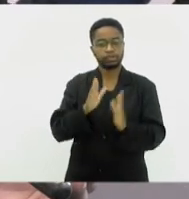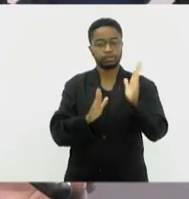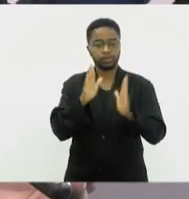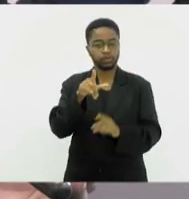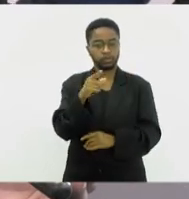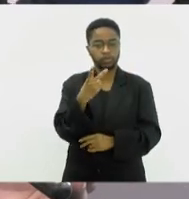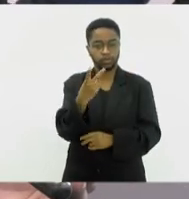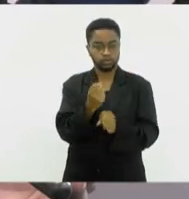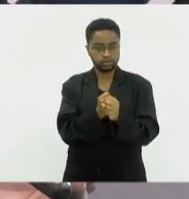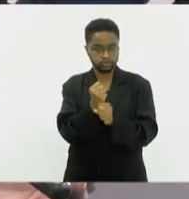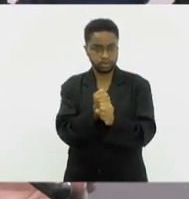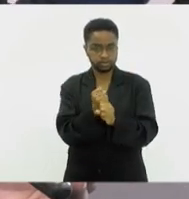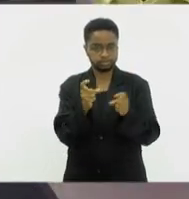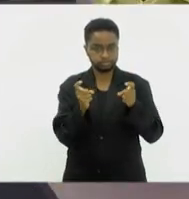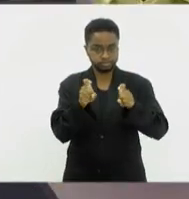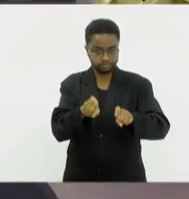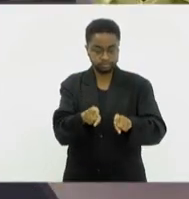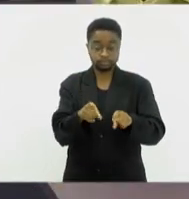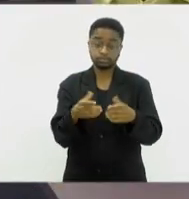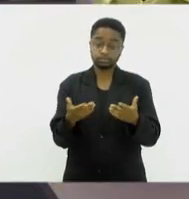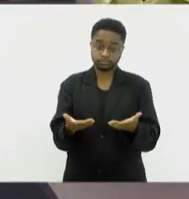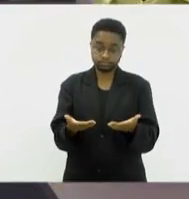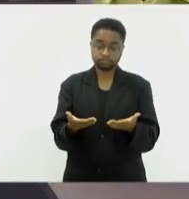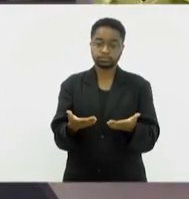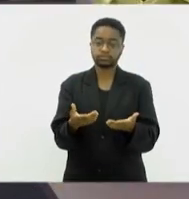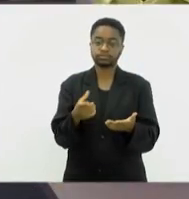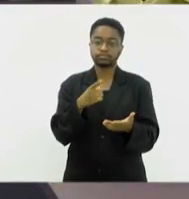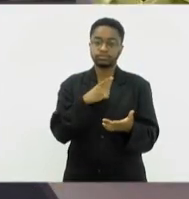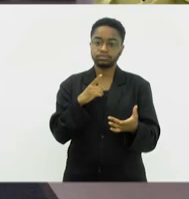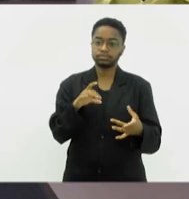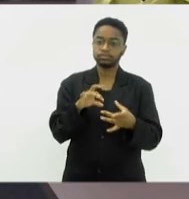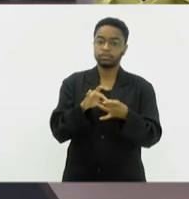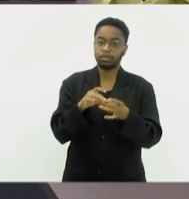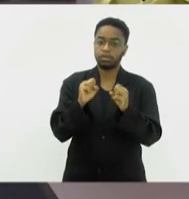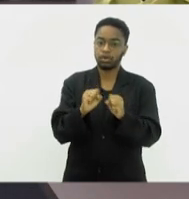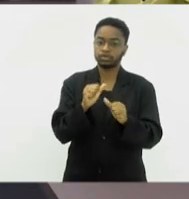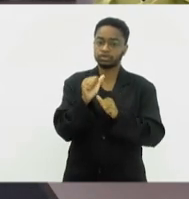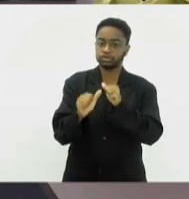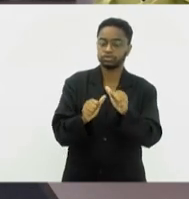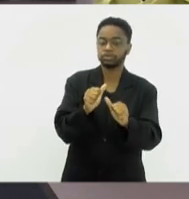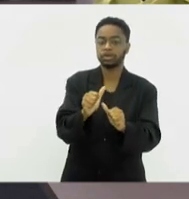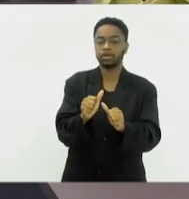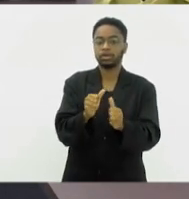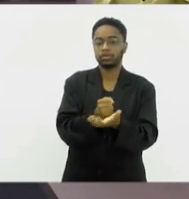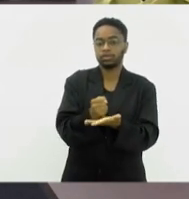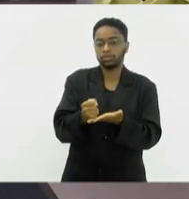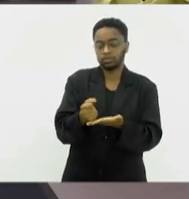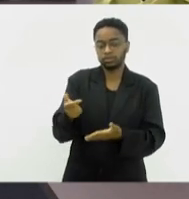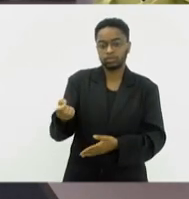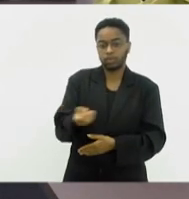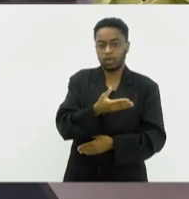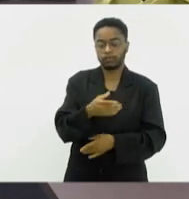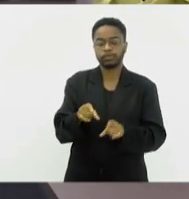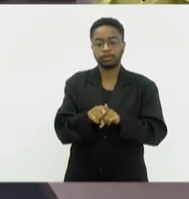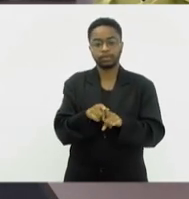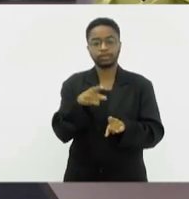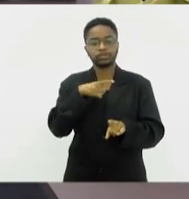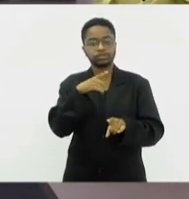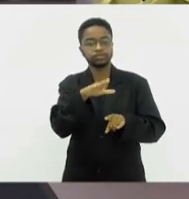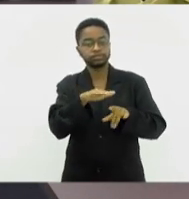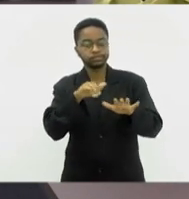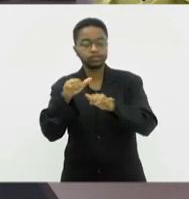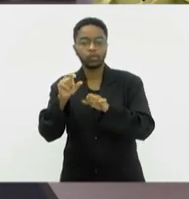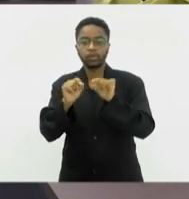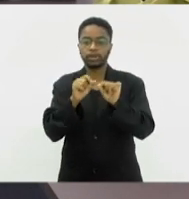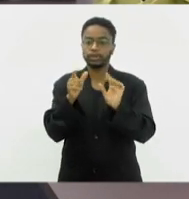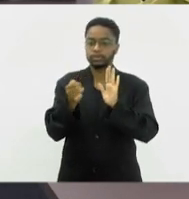de mandato, e esses mandatos, inclusive, com viabilidade de renovação, e passam por todo o chamamento, né? De um edital